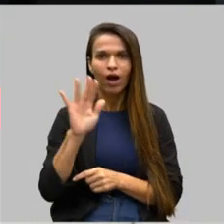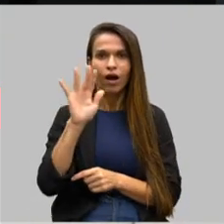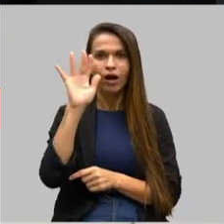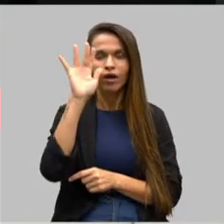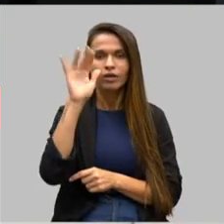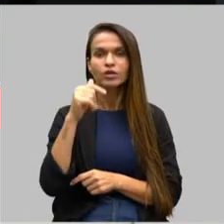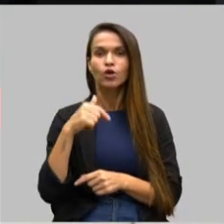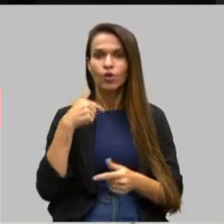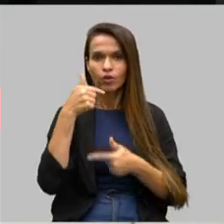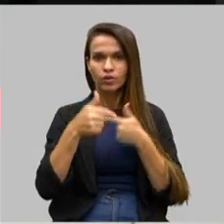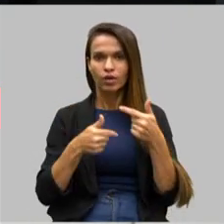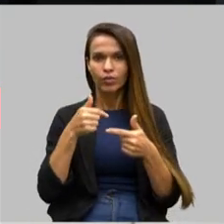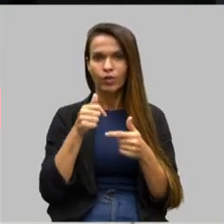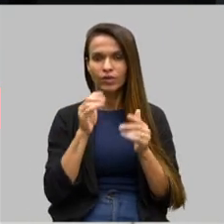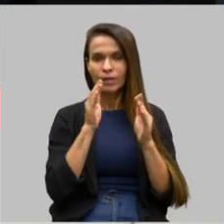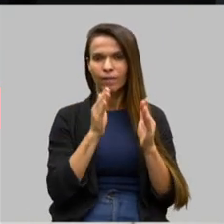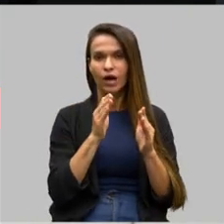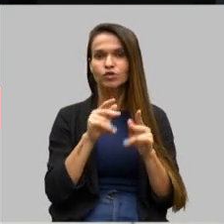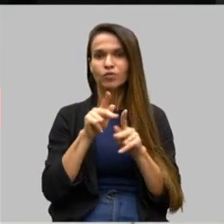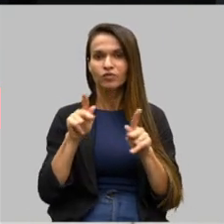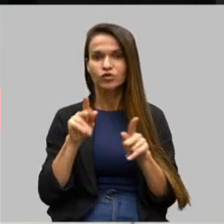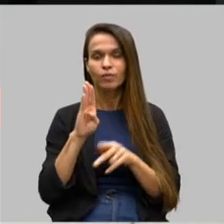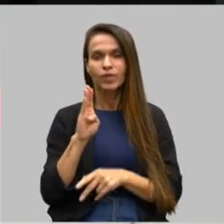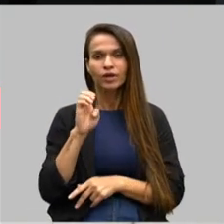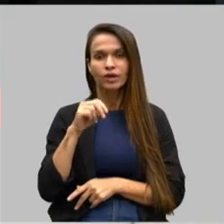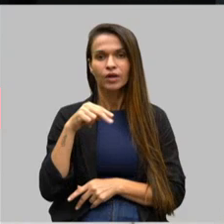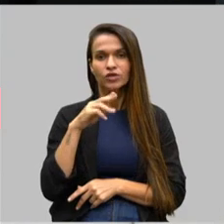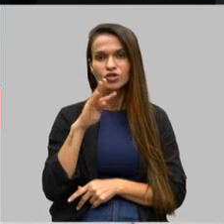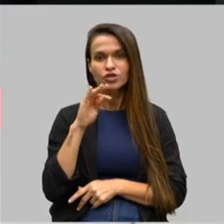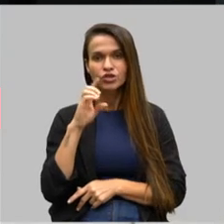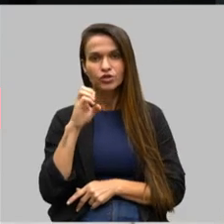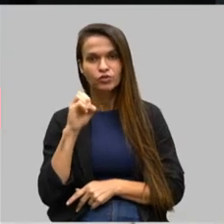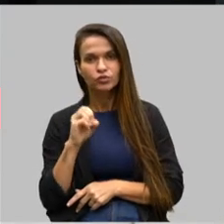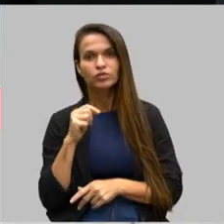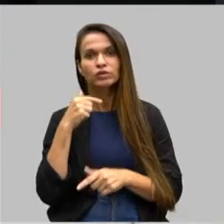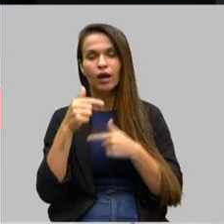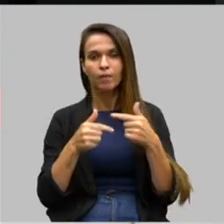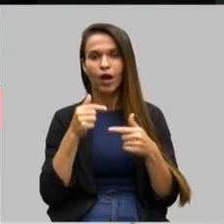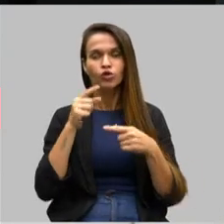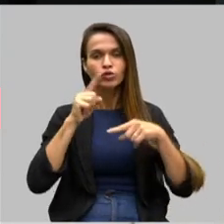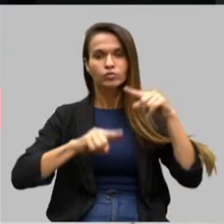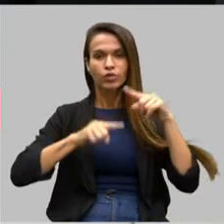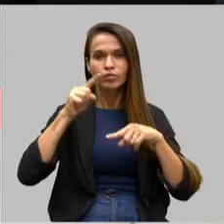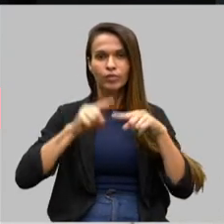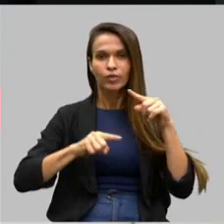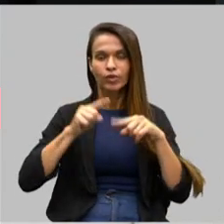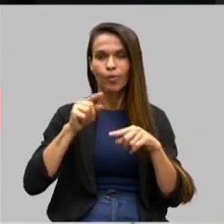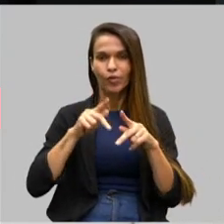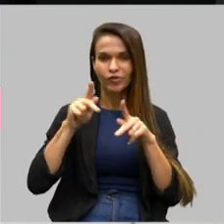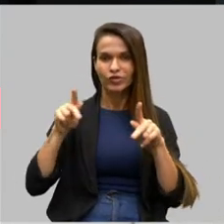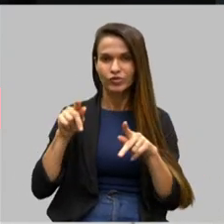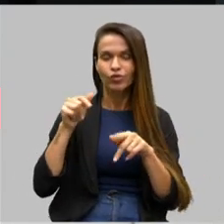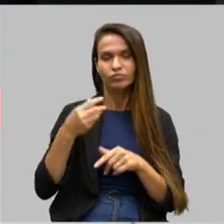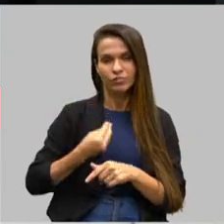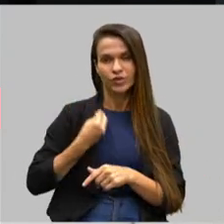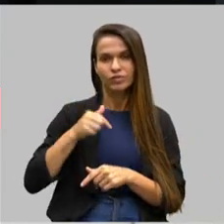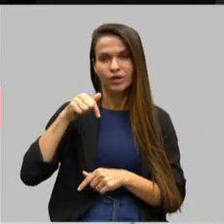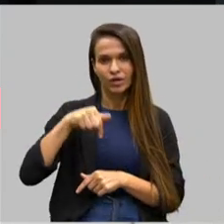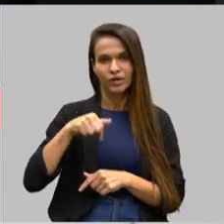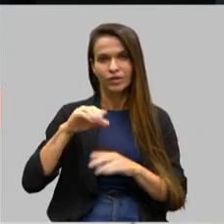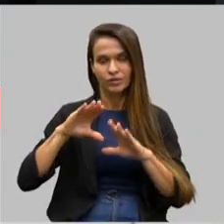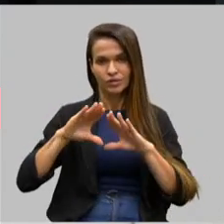essa parte, o professor Benedito trabalha, nossos equipamentos ficam... Eu fiz o professor Benedito, que está aqui também nessa